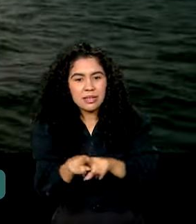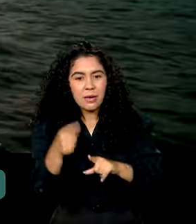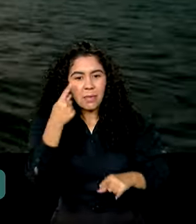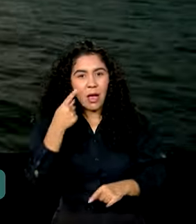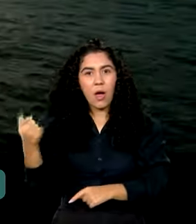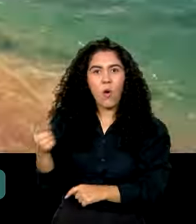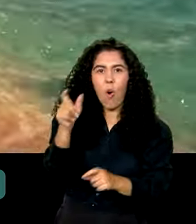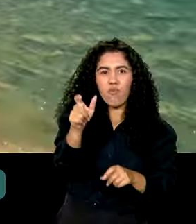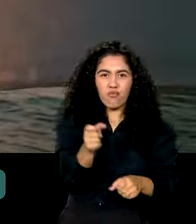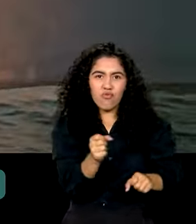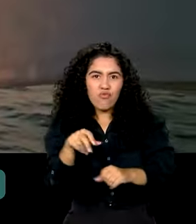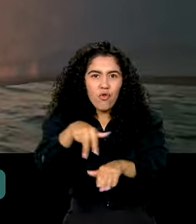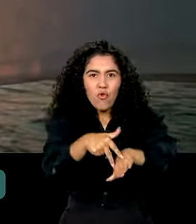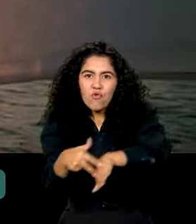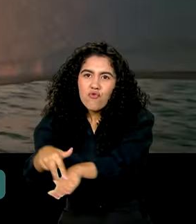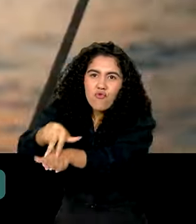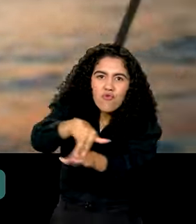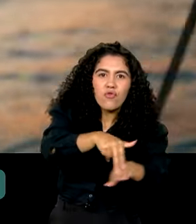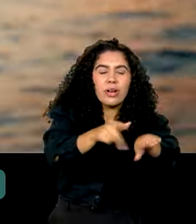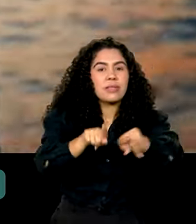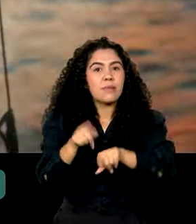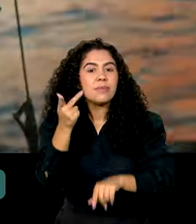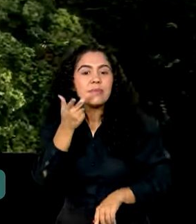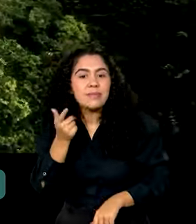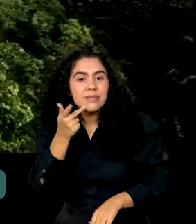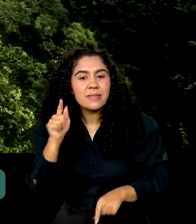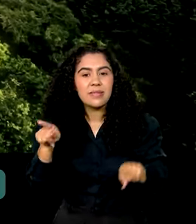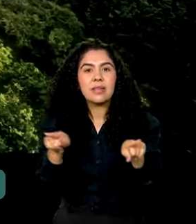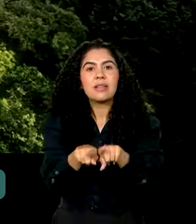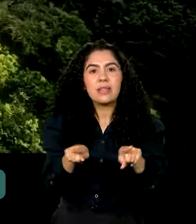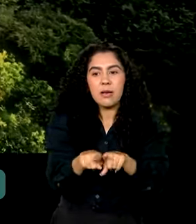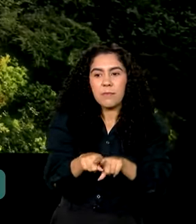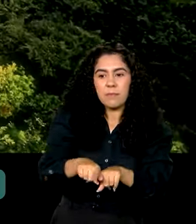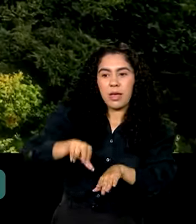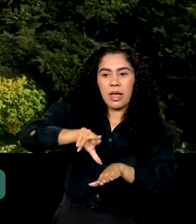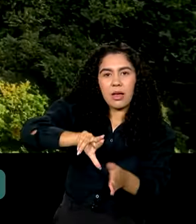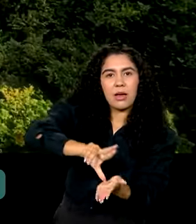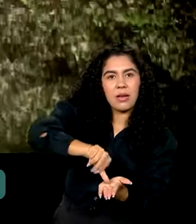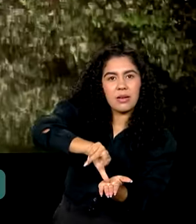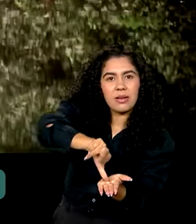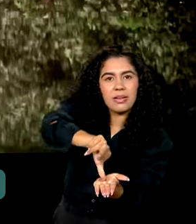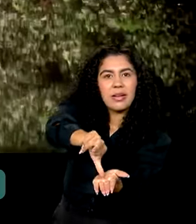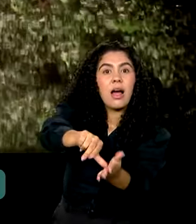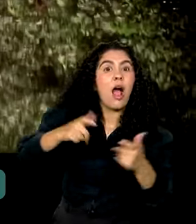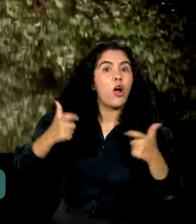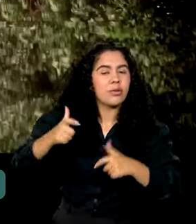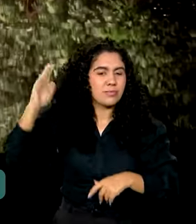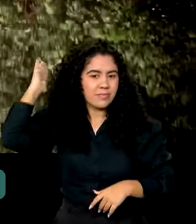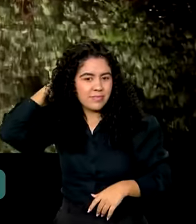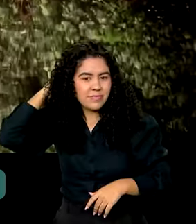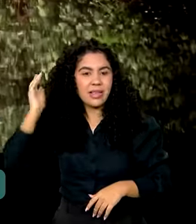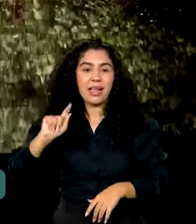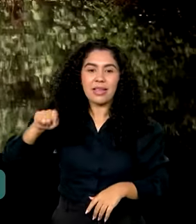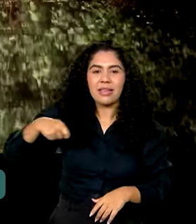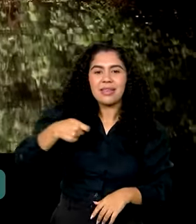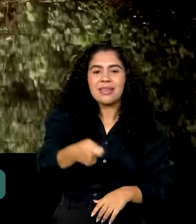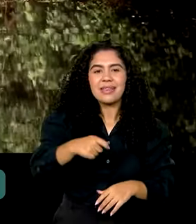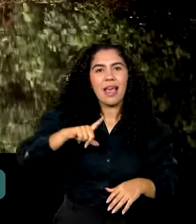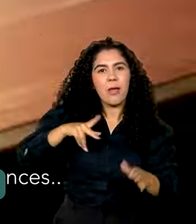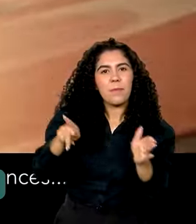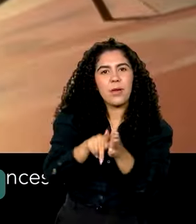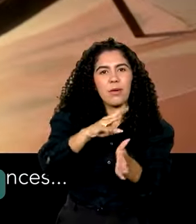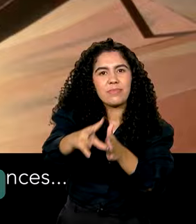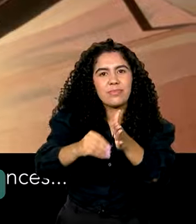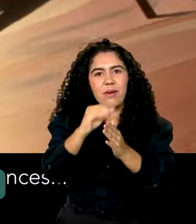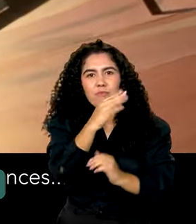em Jericoacoara, no Ceará, a vela em Florianópolis e a canoagem no Rio Tapajós, no Pará, coração da floresta